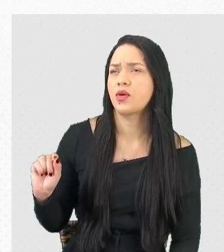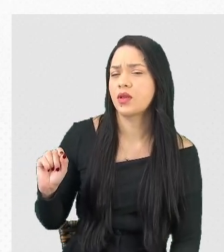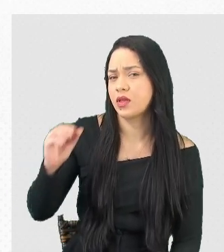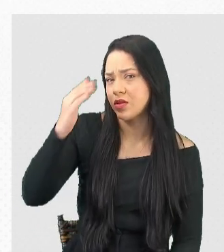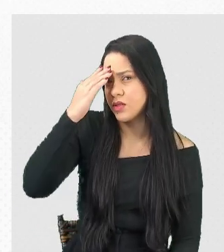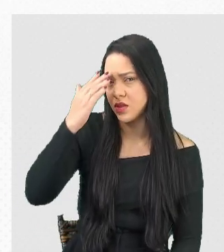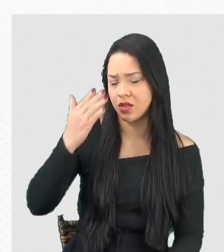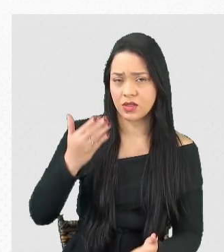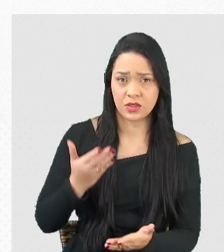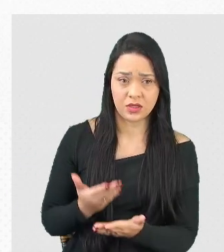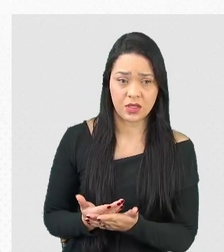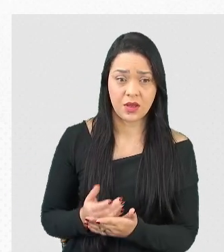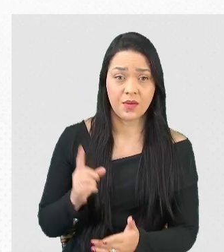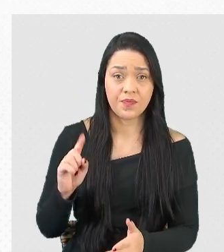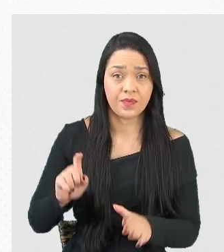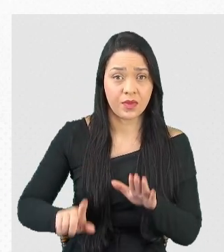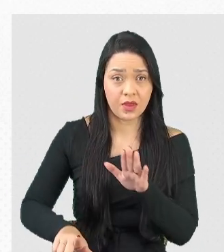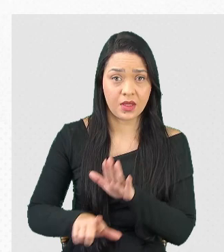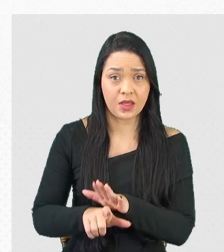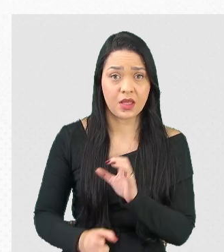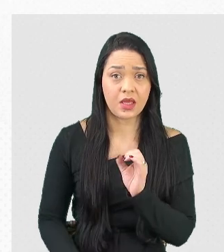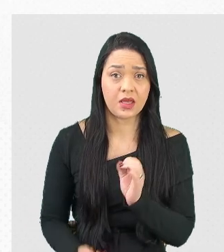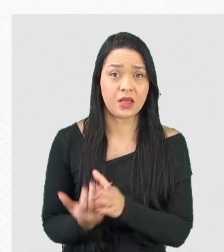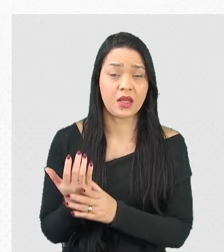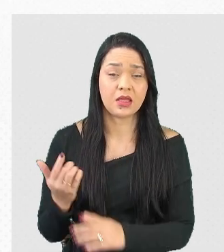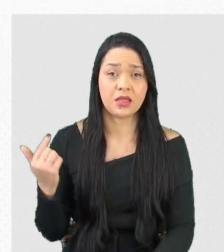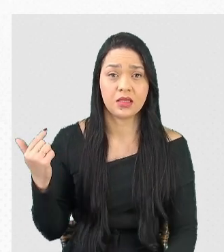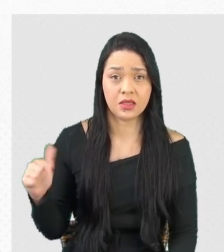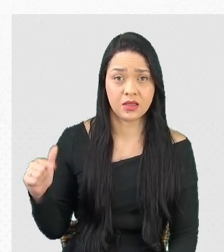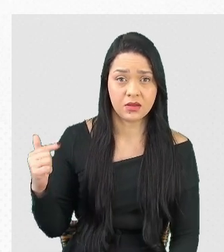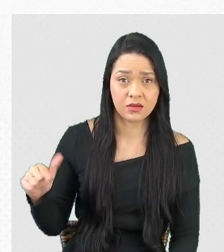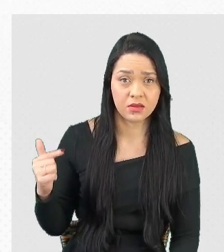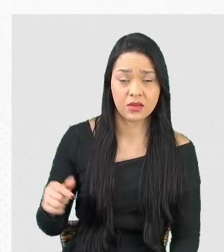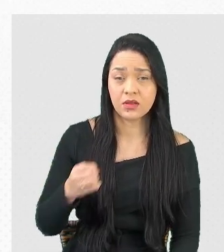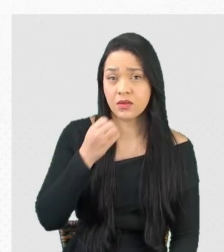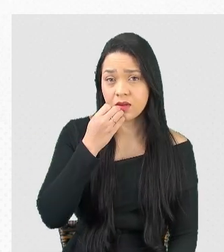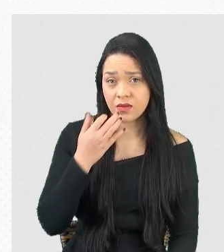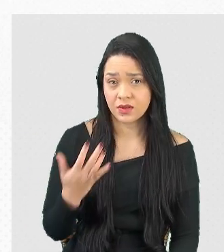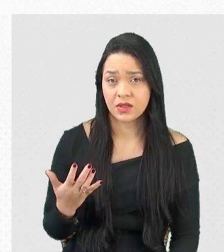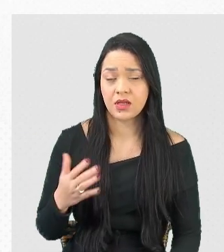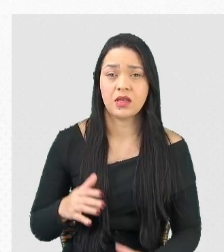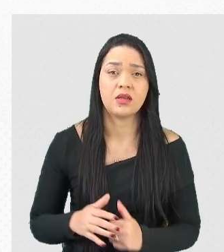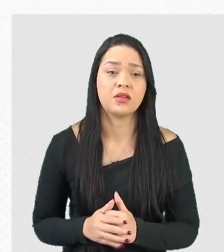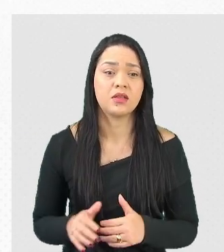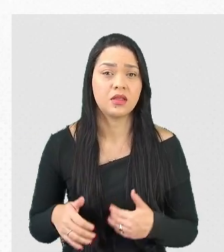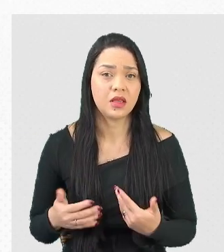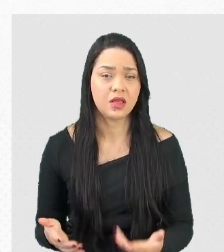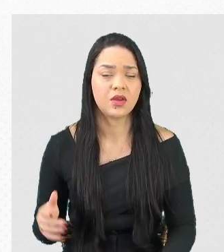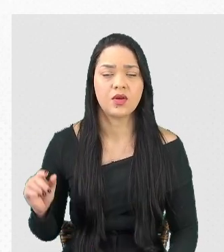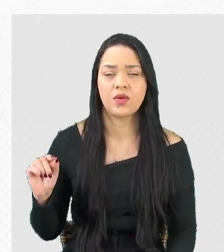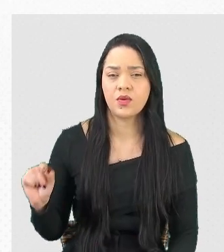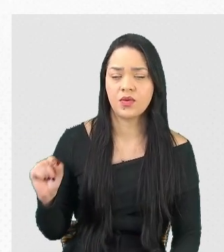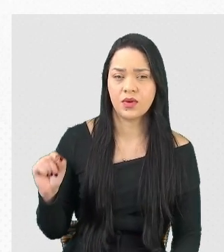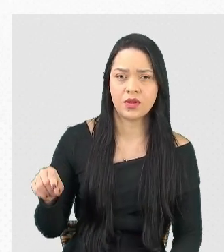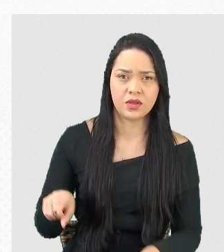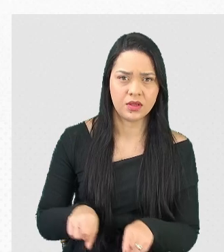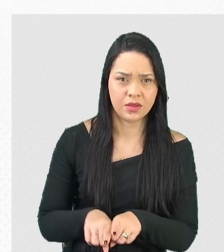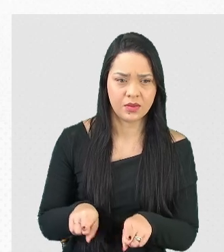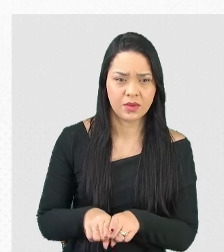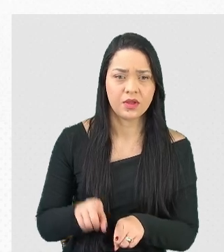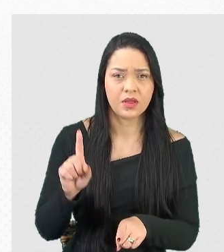seus beneficiados. E aqueles sujeitos que ali eram pequenos produtores, até mesmo de ovelha, de lã,